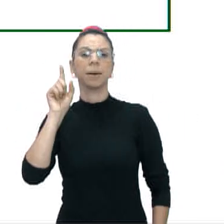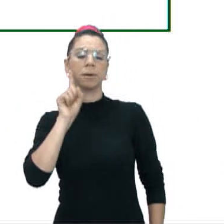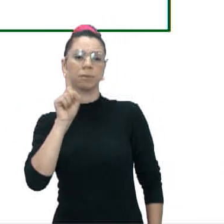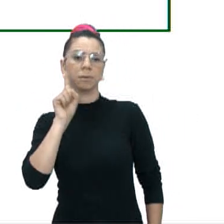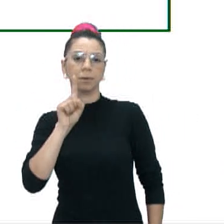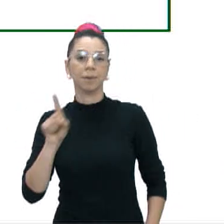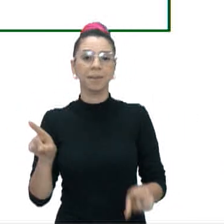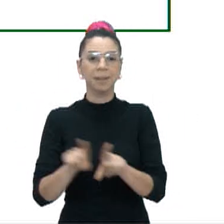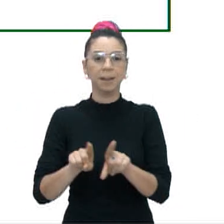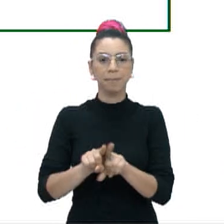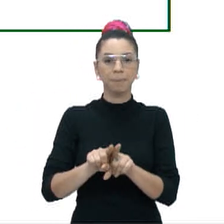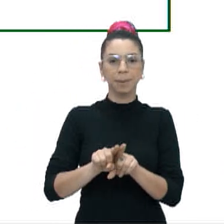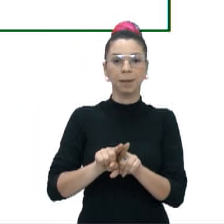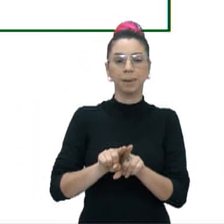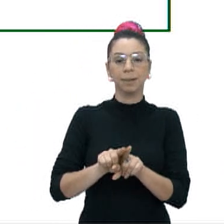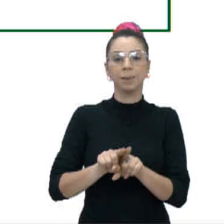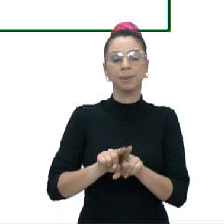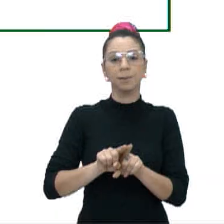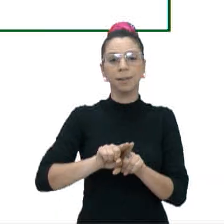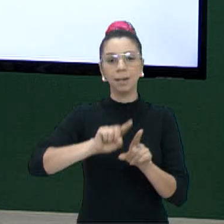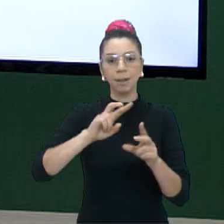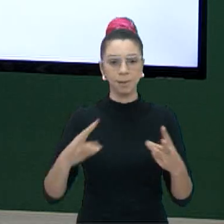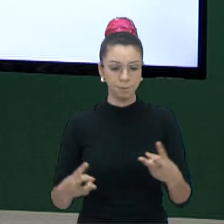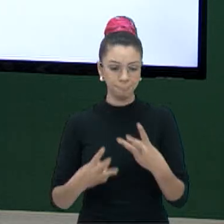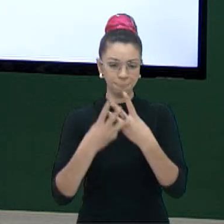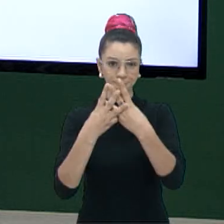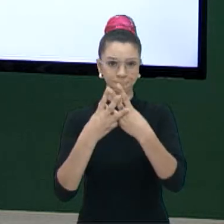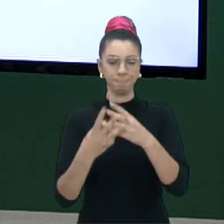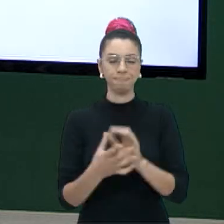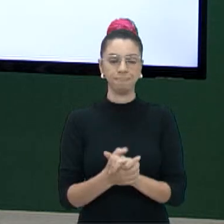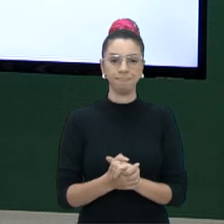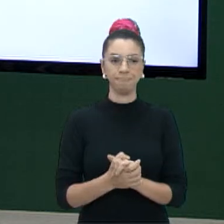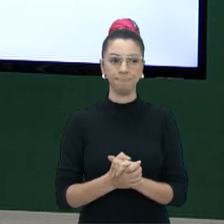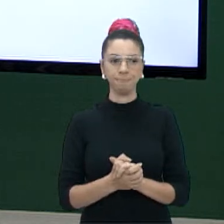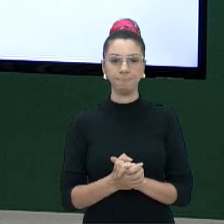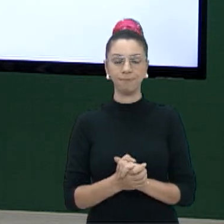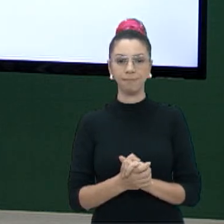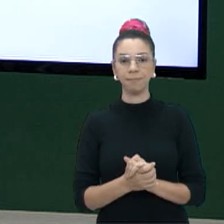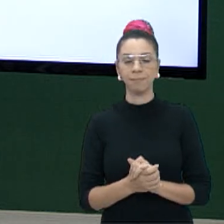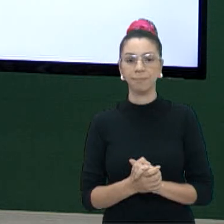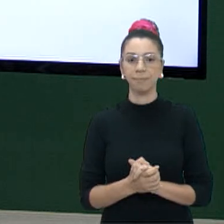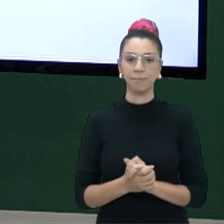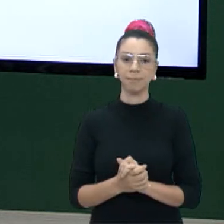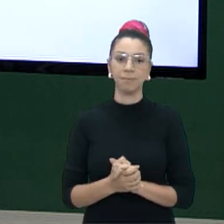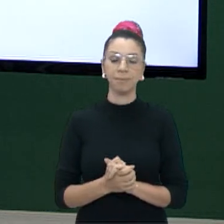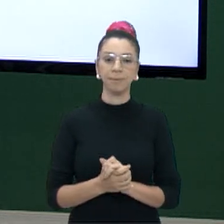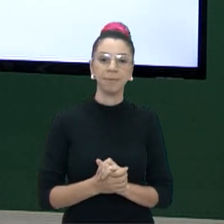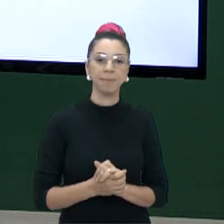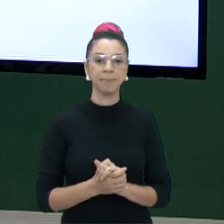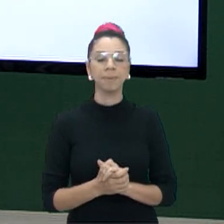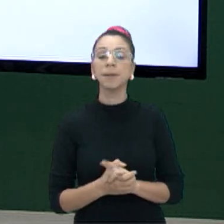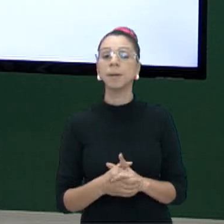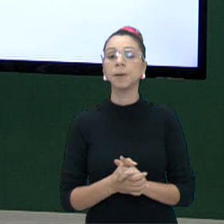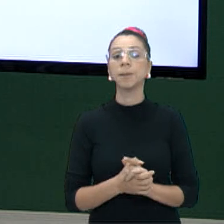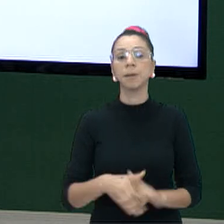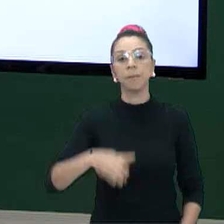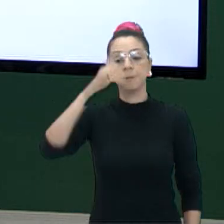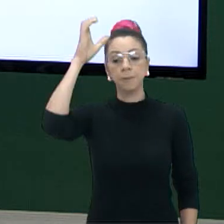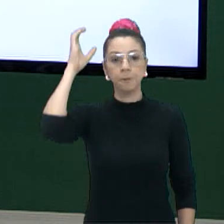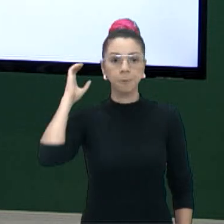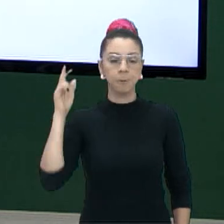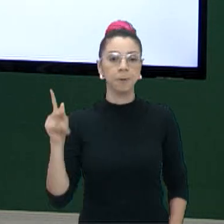Israel. Por que sobre o Estado de Israel? Bem, como o próprio nome dele entrega, mas se não ficou claro, Chomsky